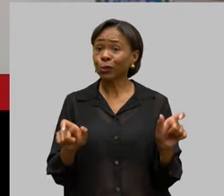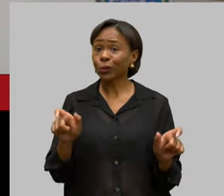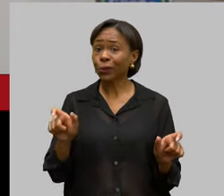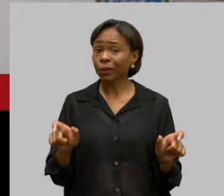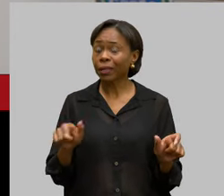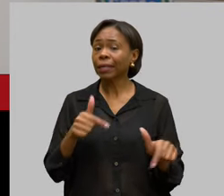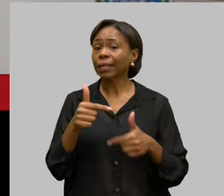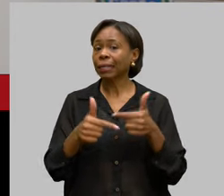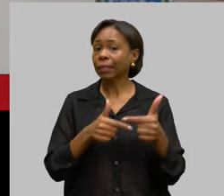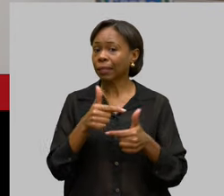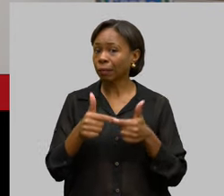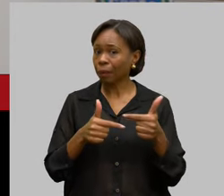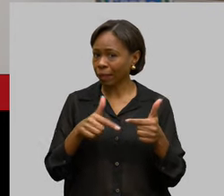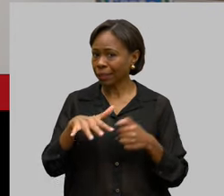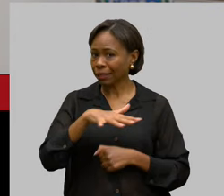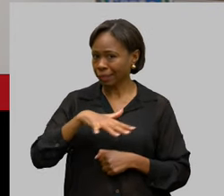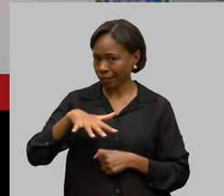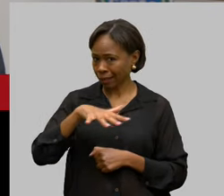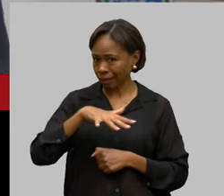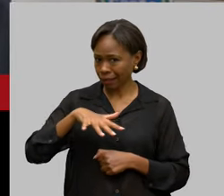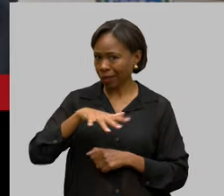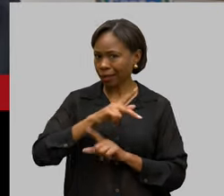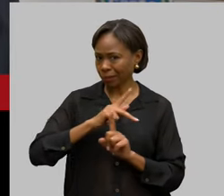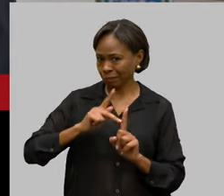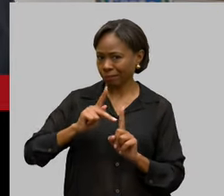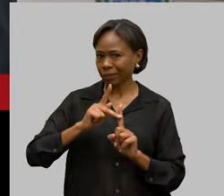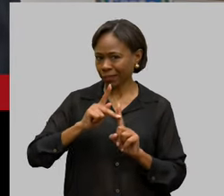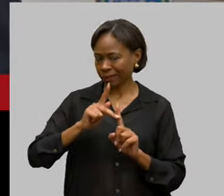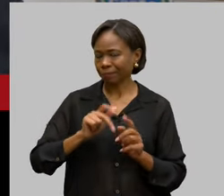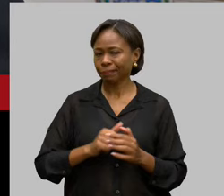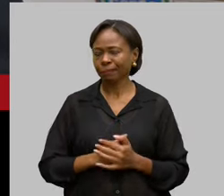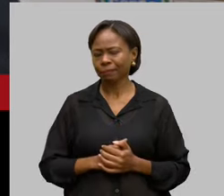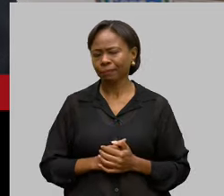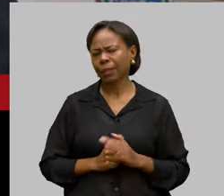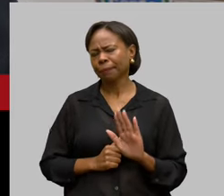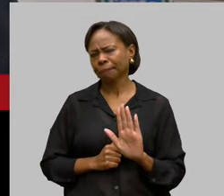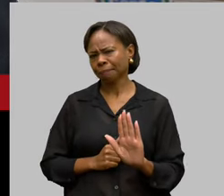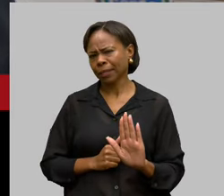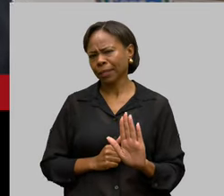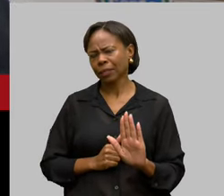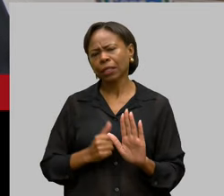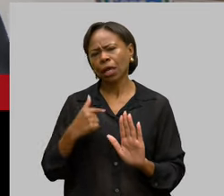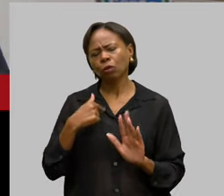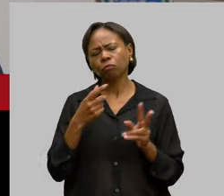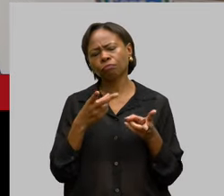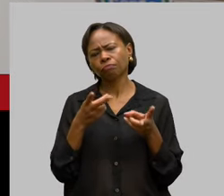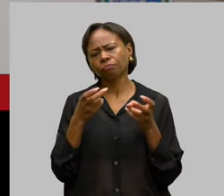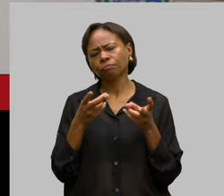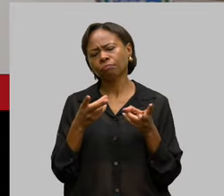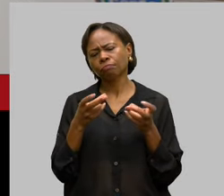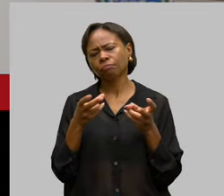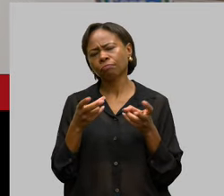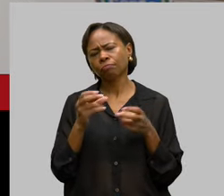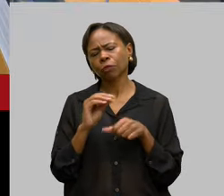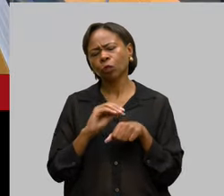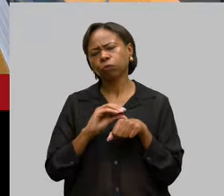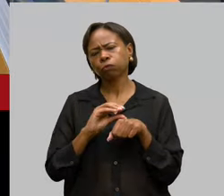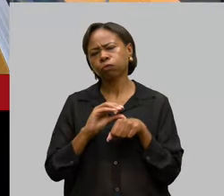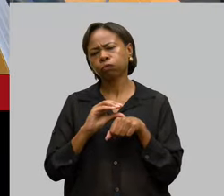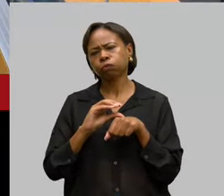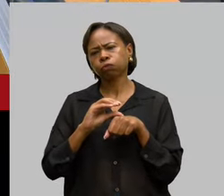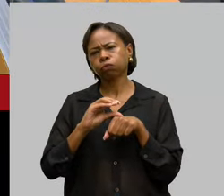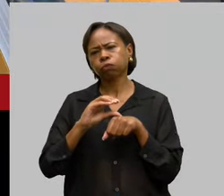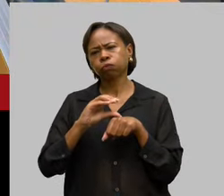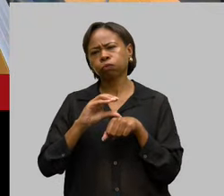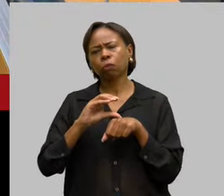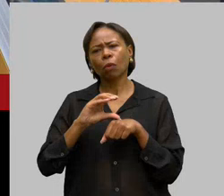esse tema Mas alguma coisa me soa porque familiar